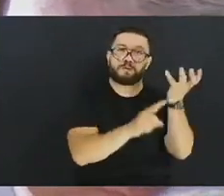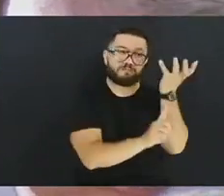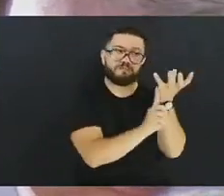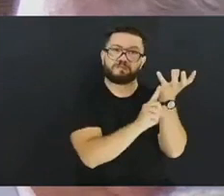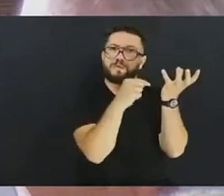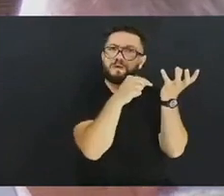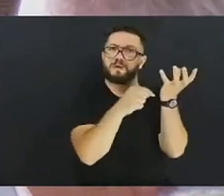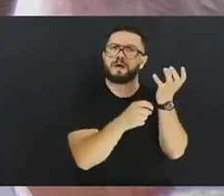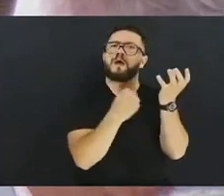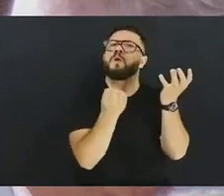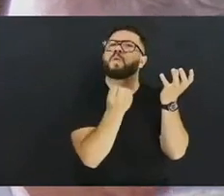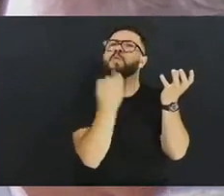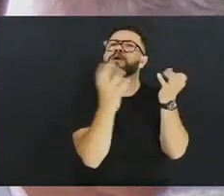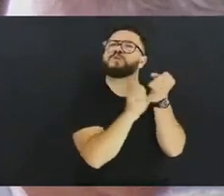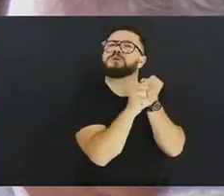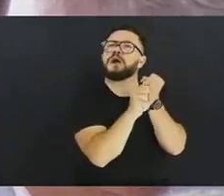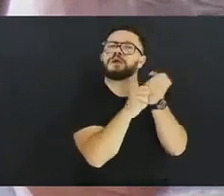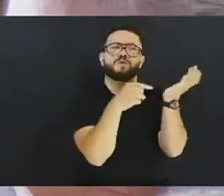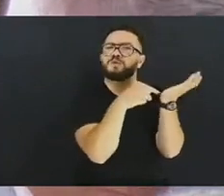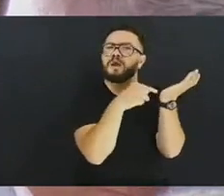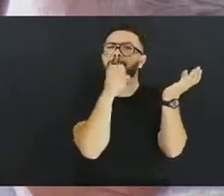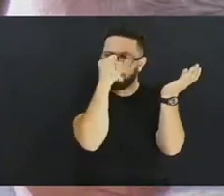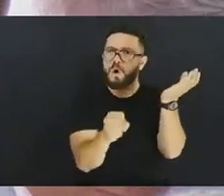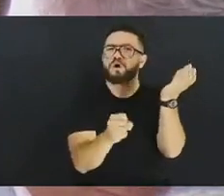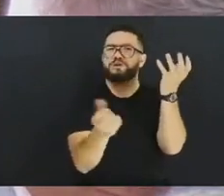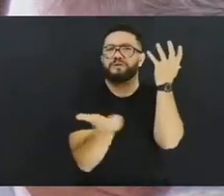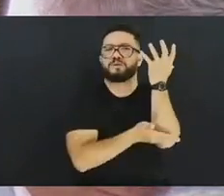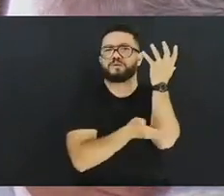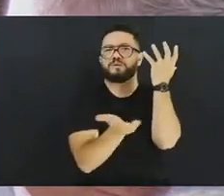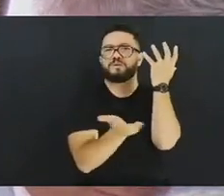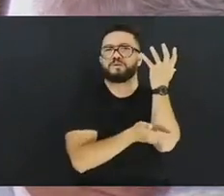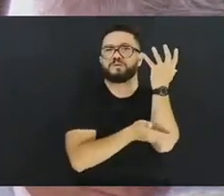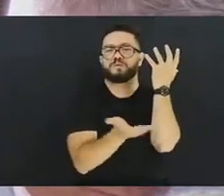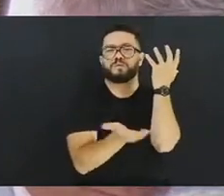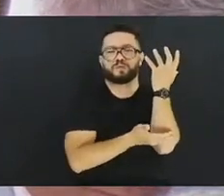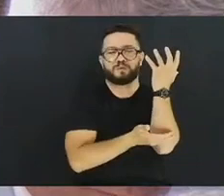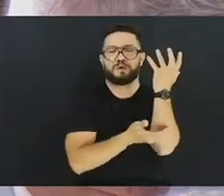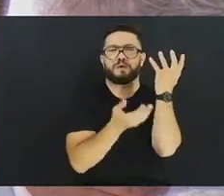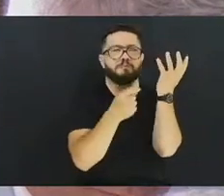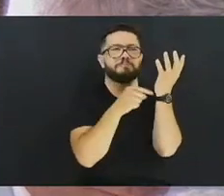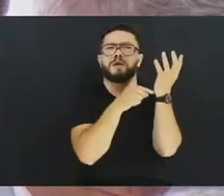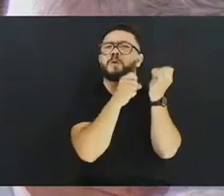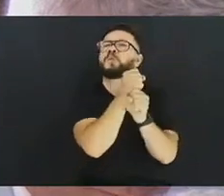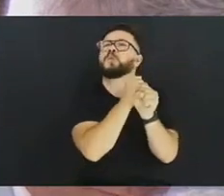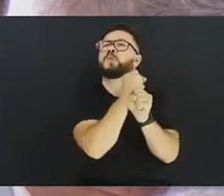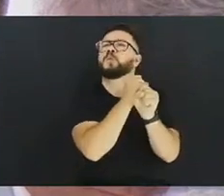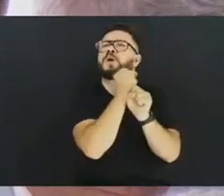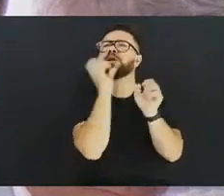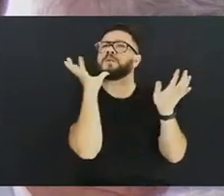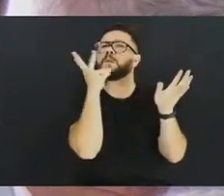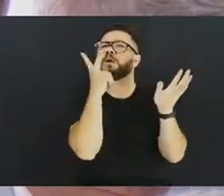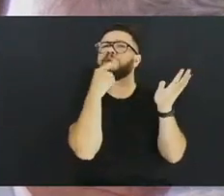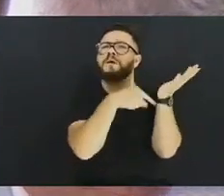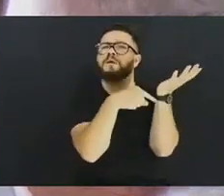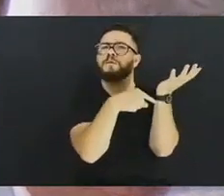ser utilizada para corte? Quanto tempo demora, né, para esse crescimento e para ela poder